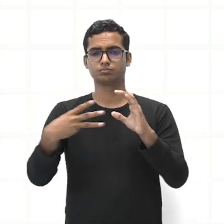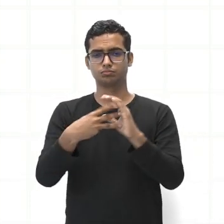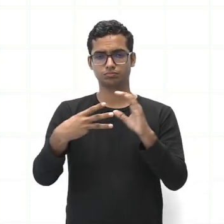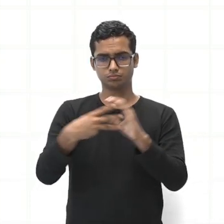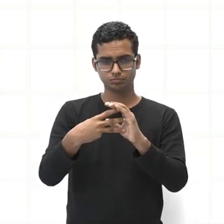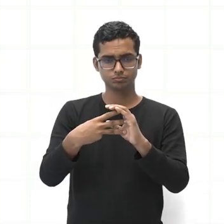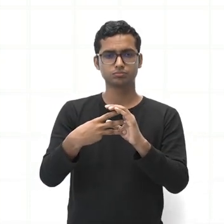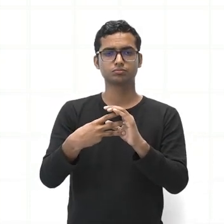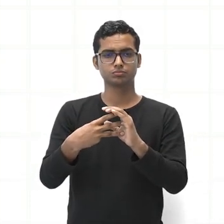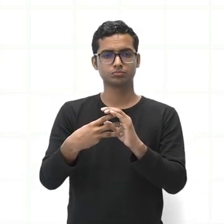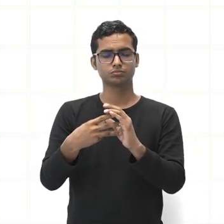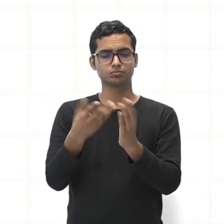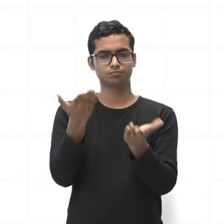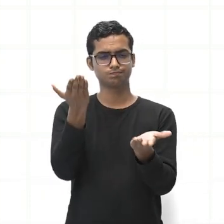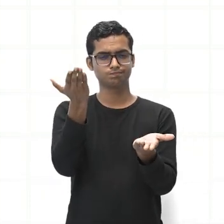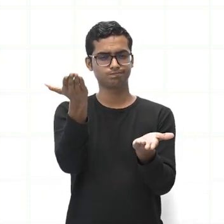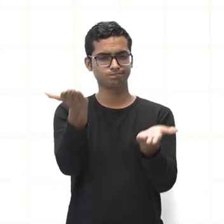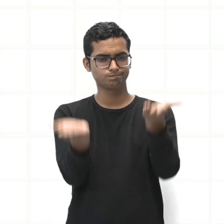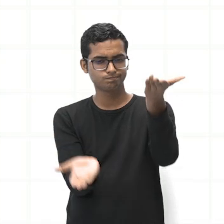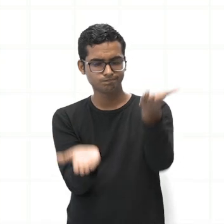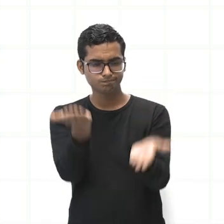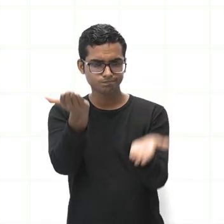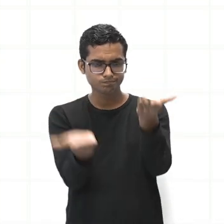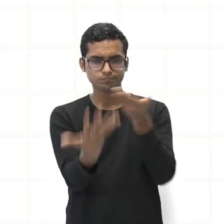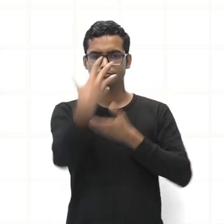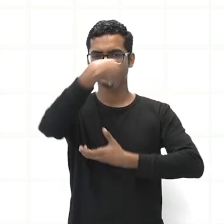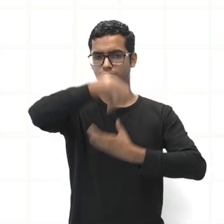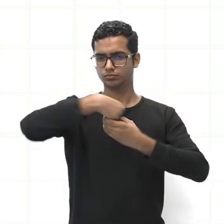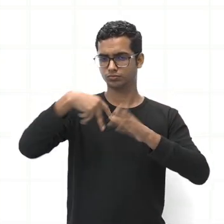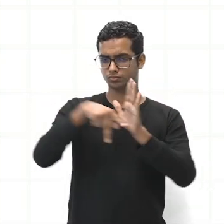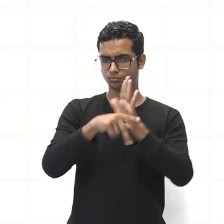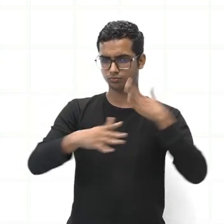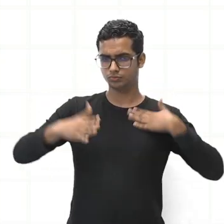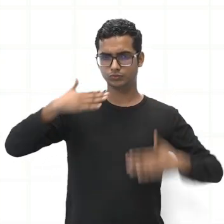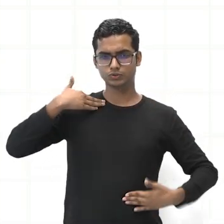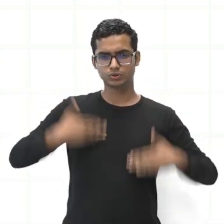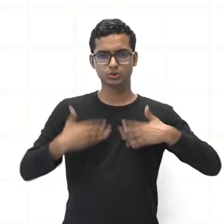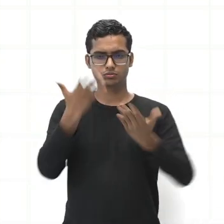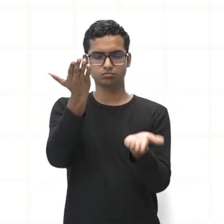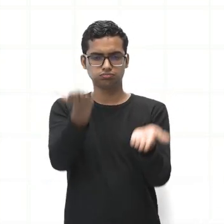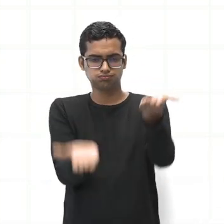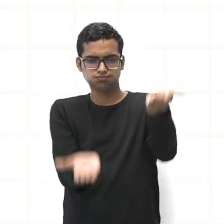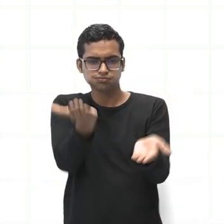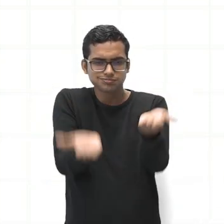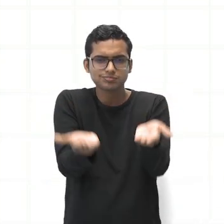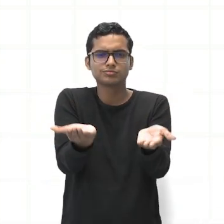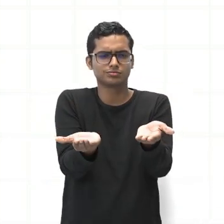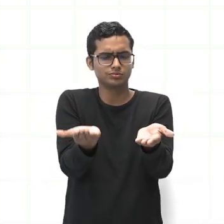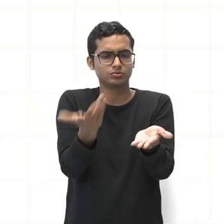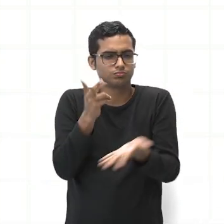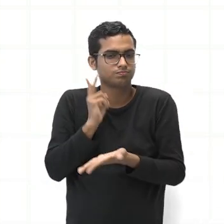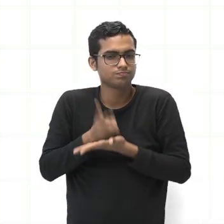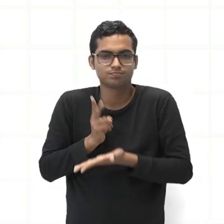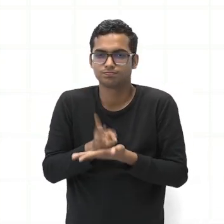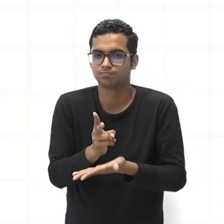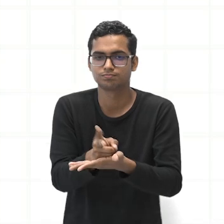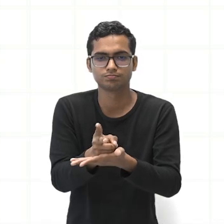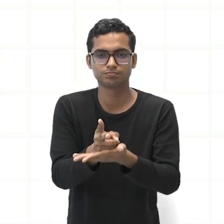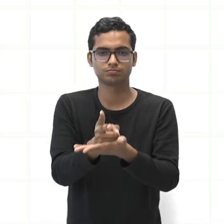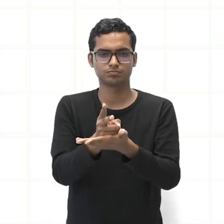meio interno, ou seja, dentro do nosso corpo, em um equilíbrio quase